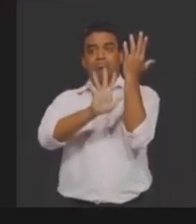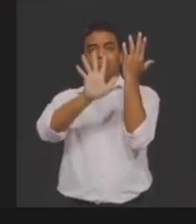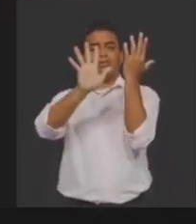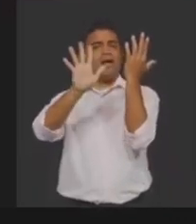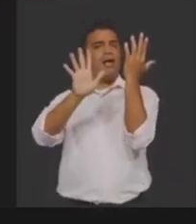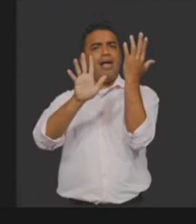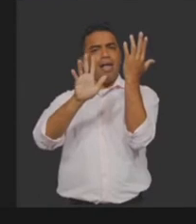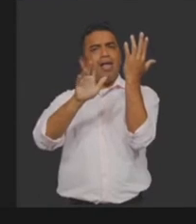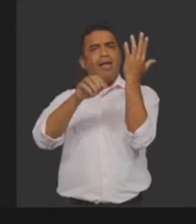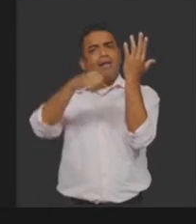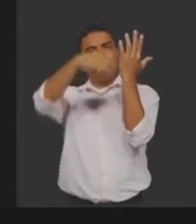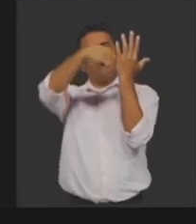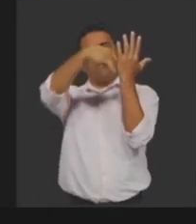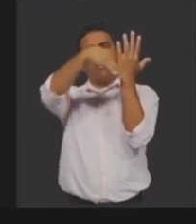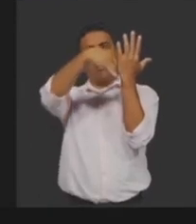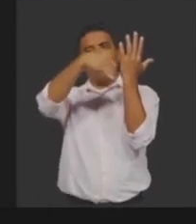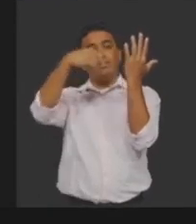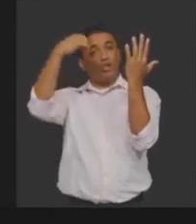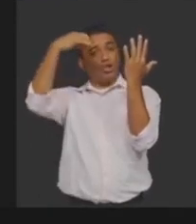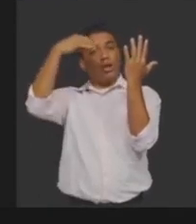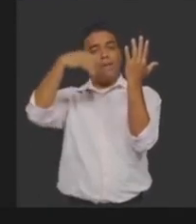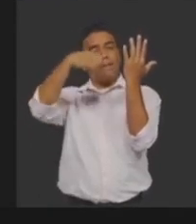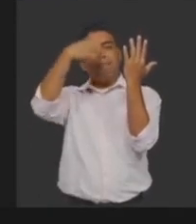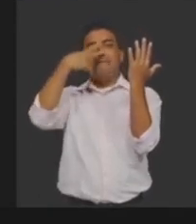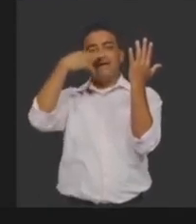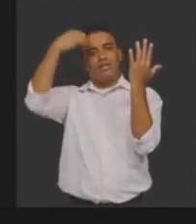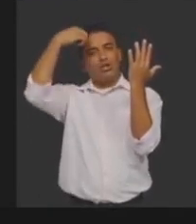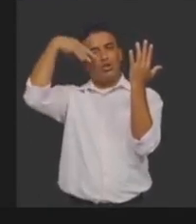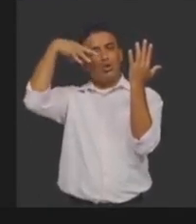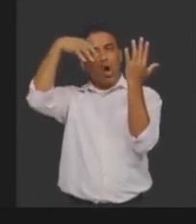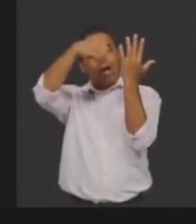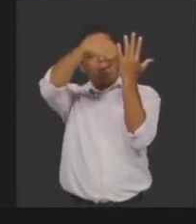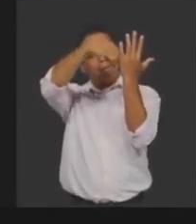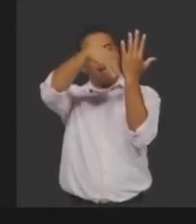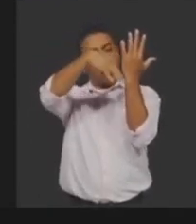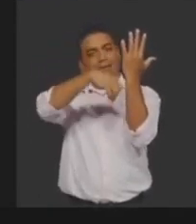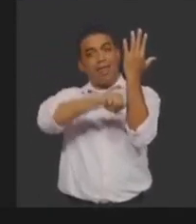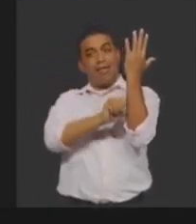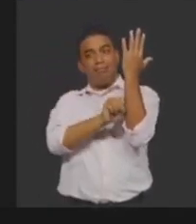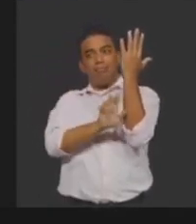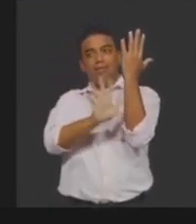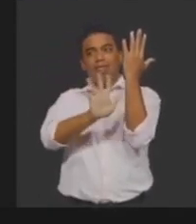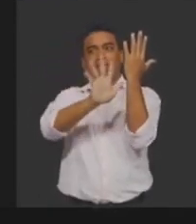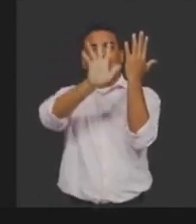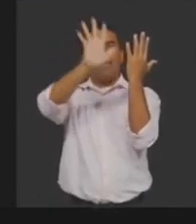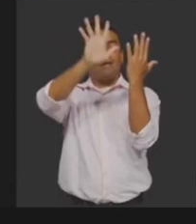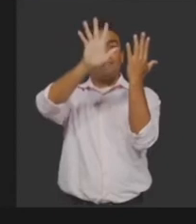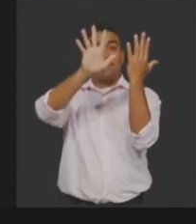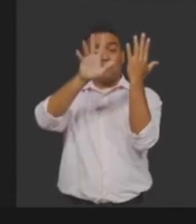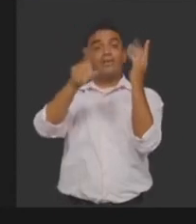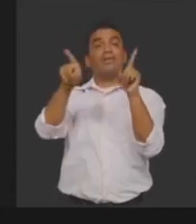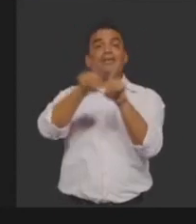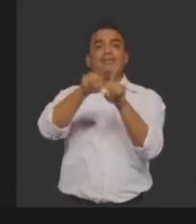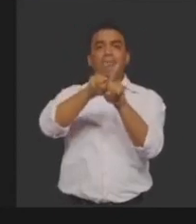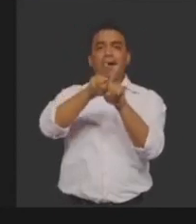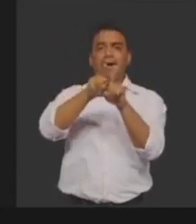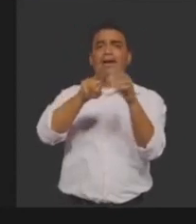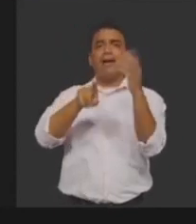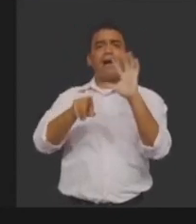por transpiração. E também por ajudar a absorver o calor oriundo da radiação